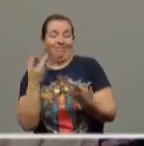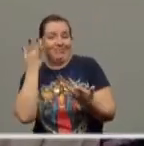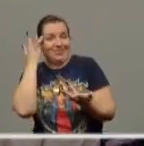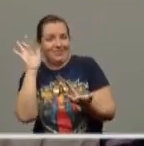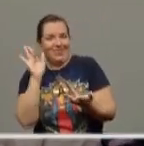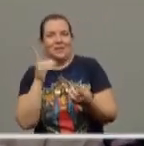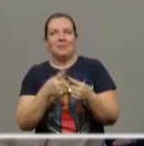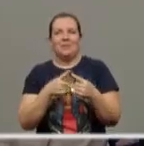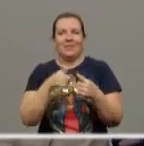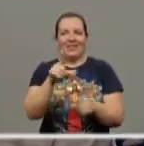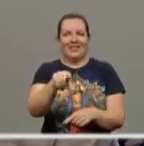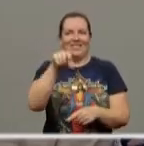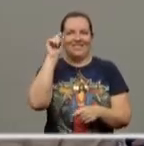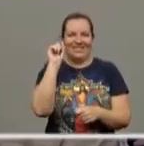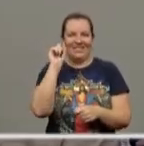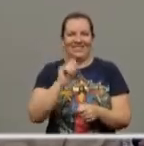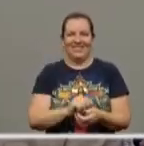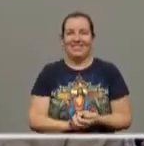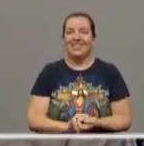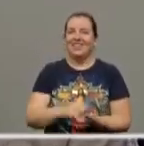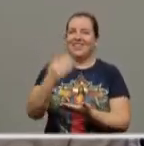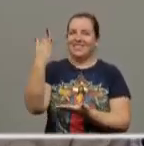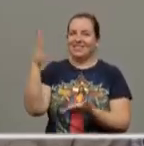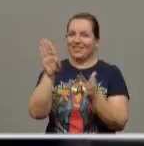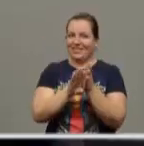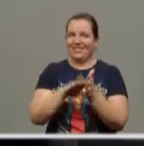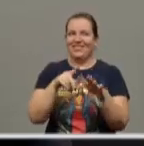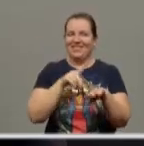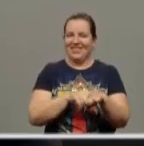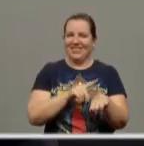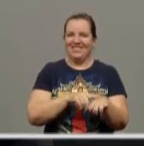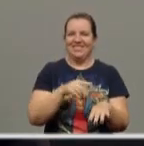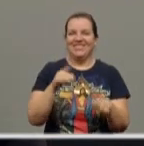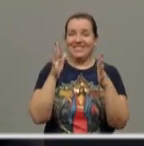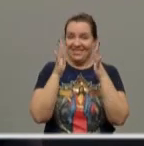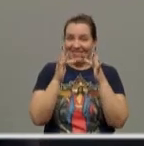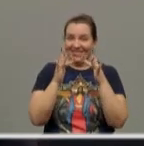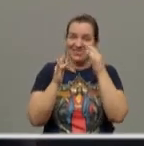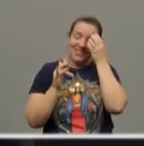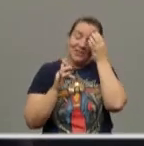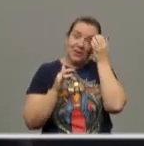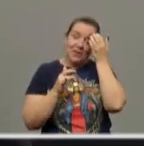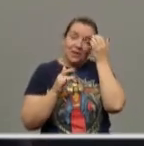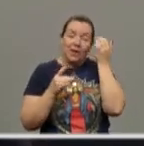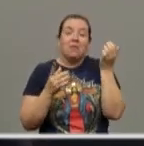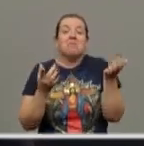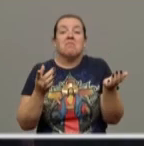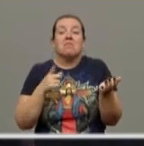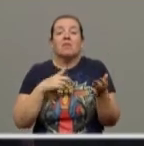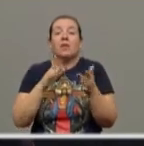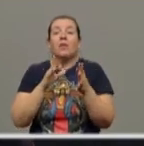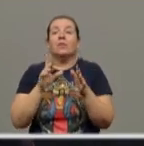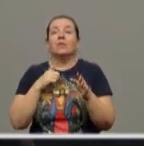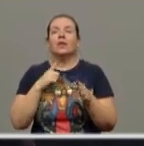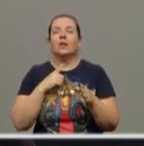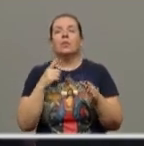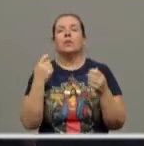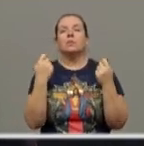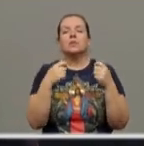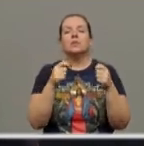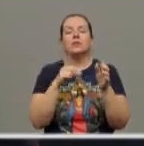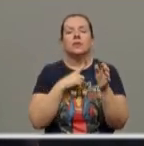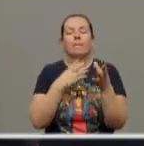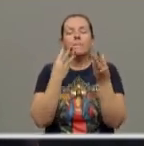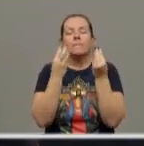escolheu, e aí vem o tempo do namoro, então, né? E aí é um tempo que deve ter muita o quê?